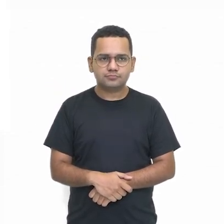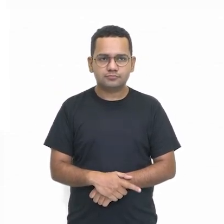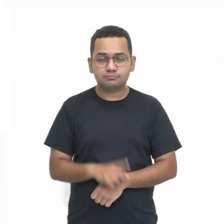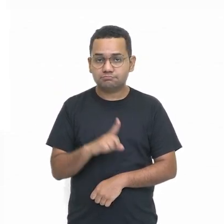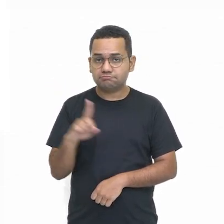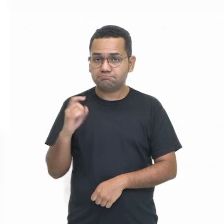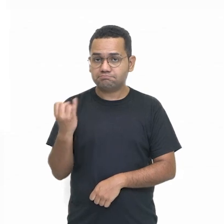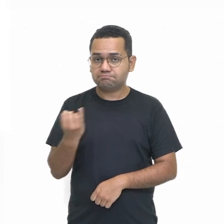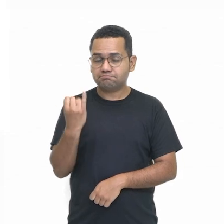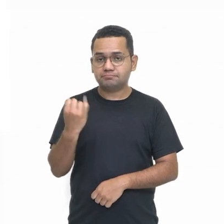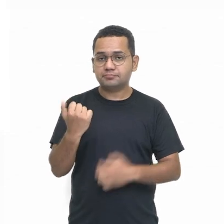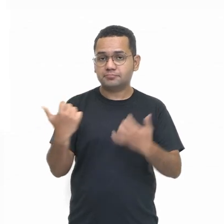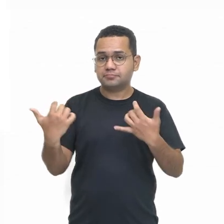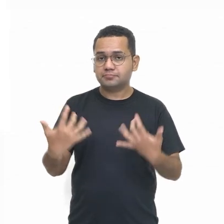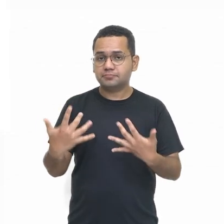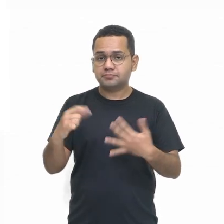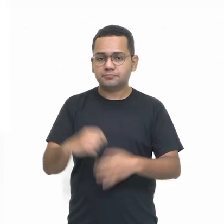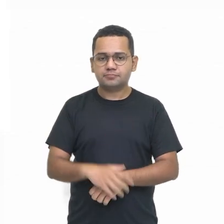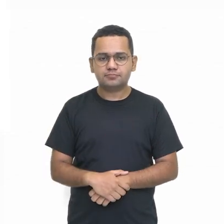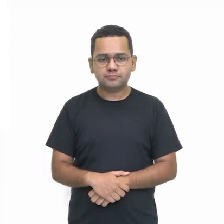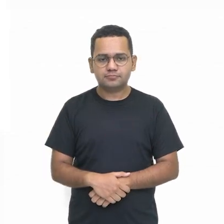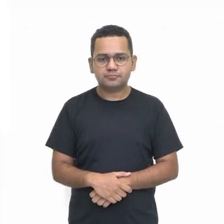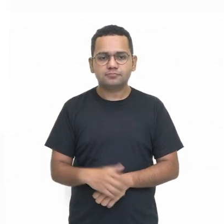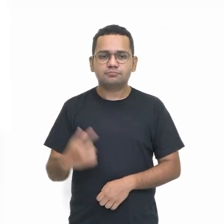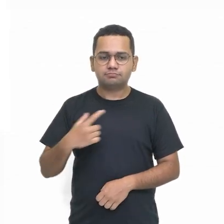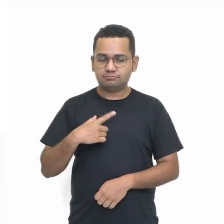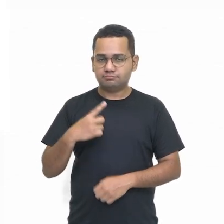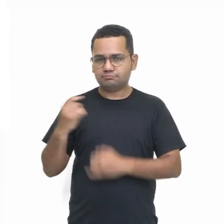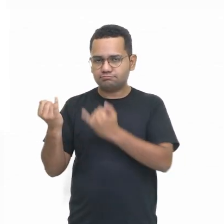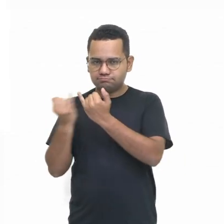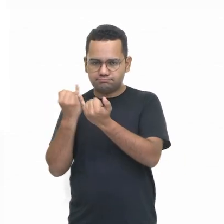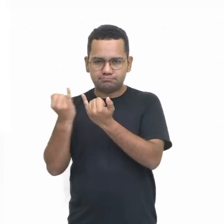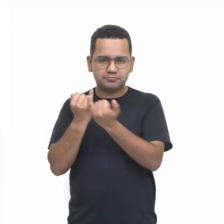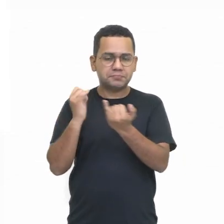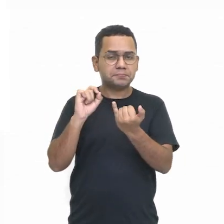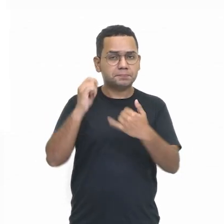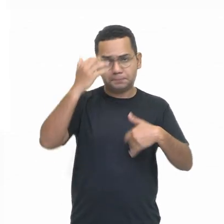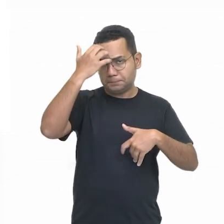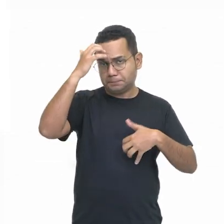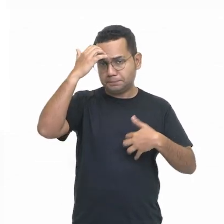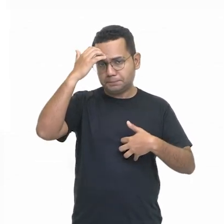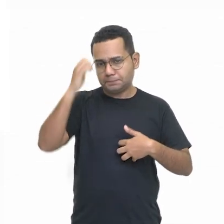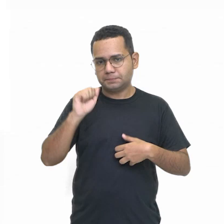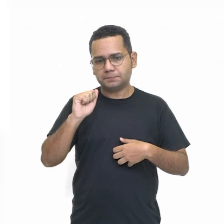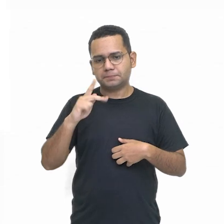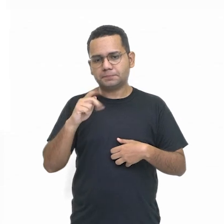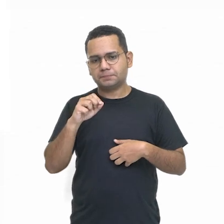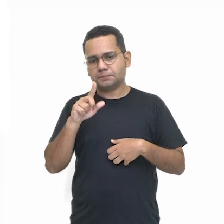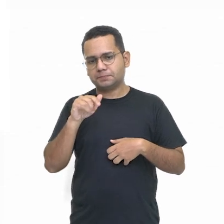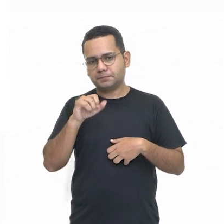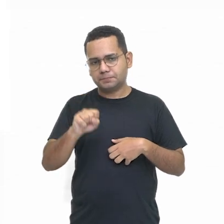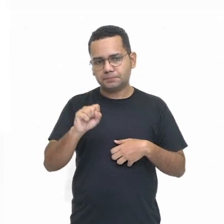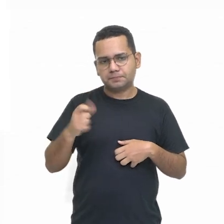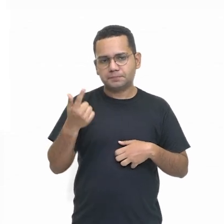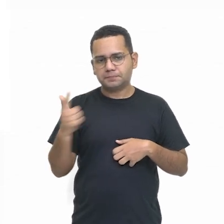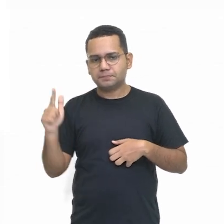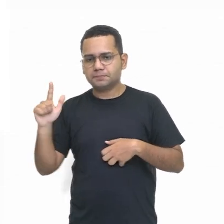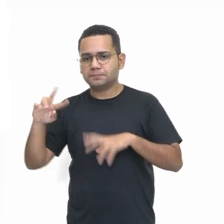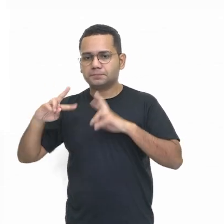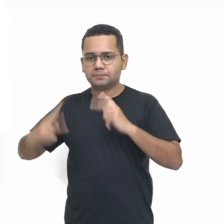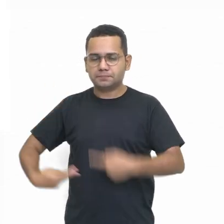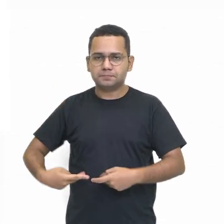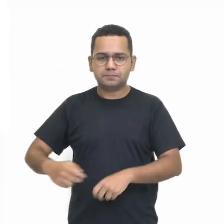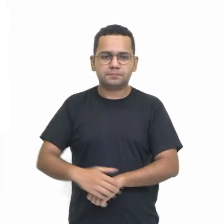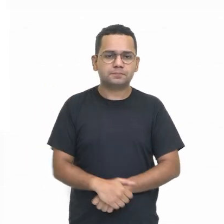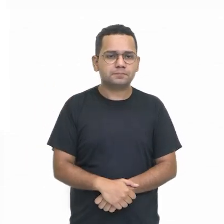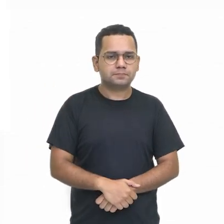as semelhanças existentes entre esses grandes macacos e a espécie humana. E essas semelhanças,